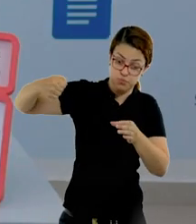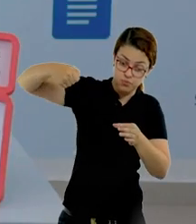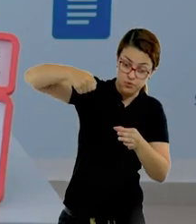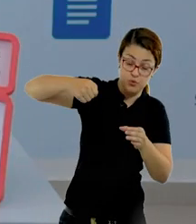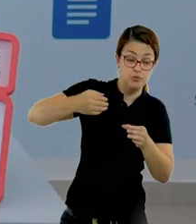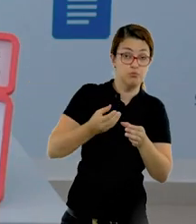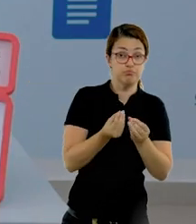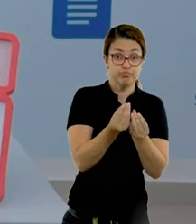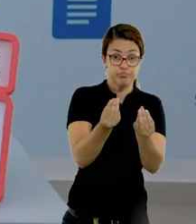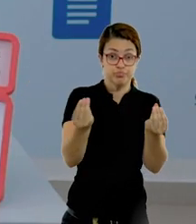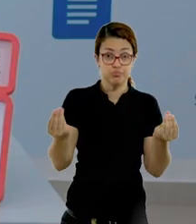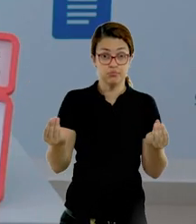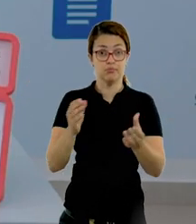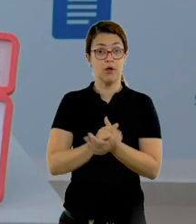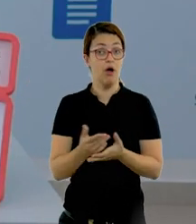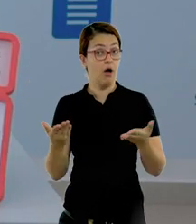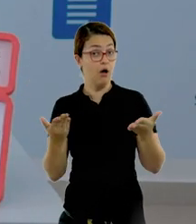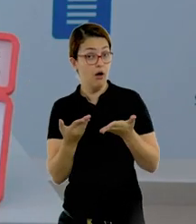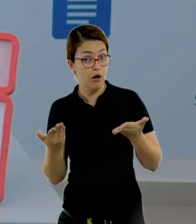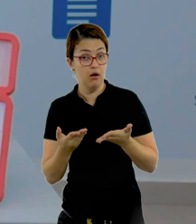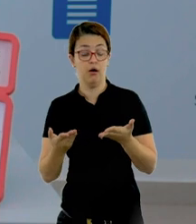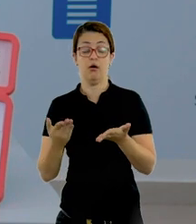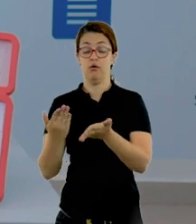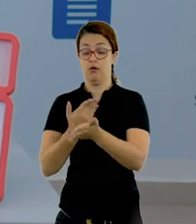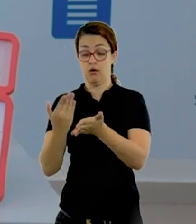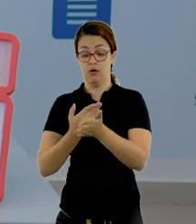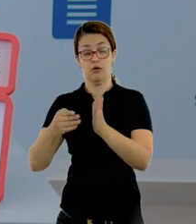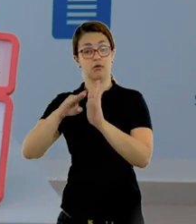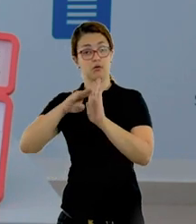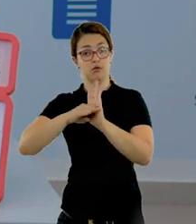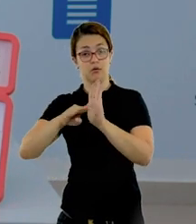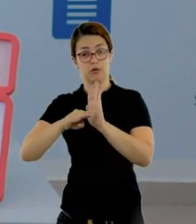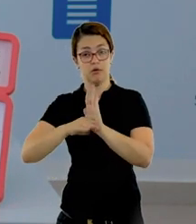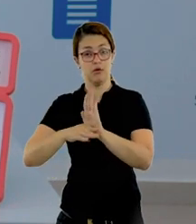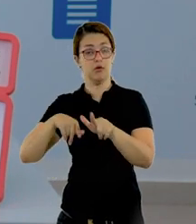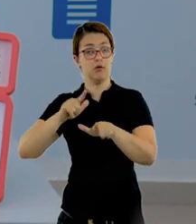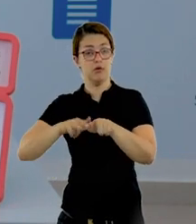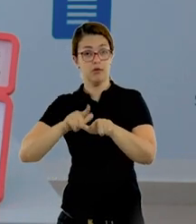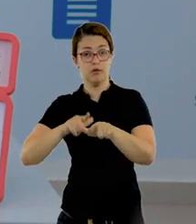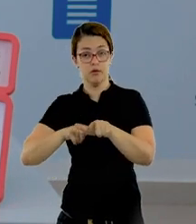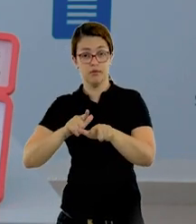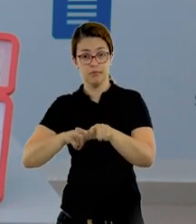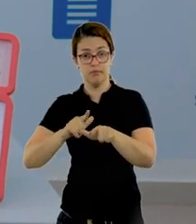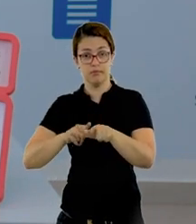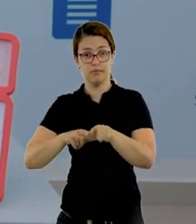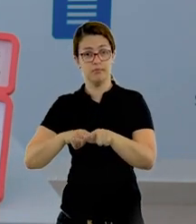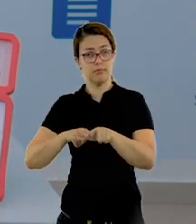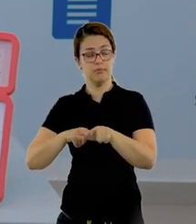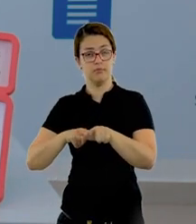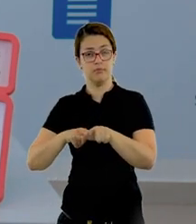tal, além de você escrever no caderno, também pegar aquelas letras móveis?